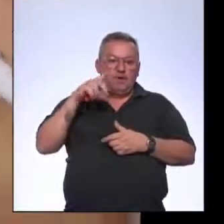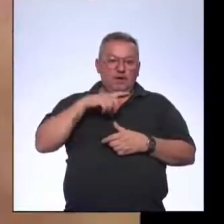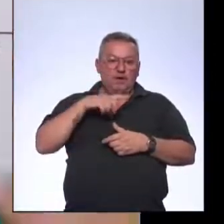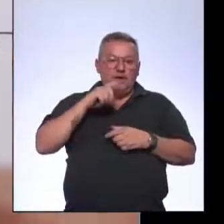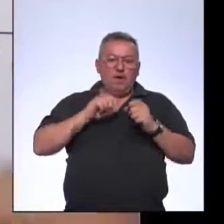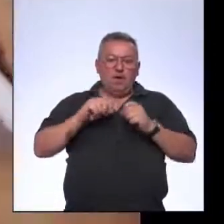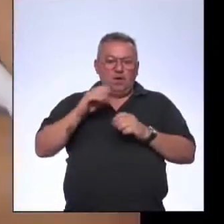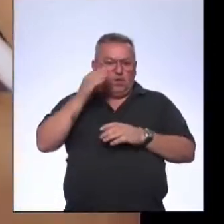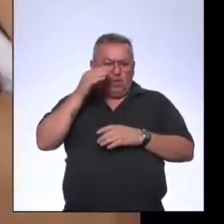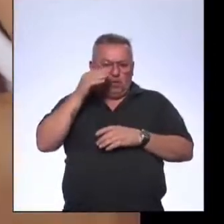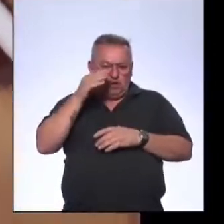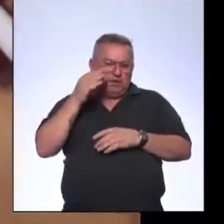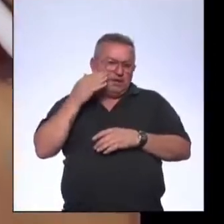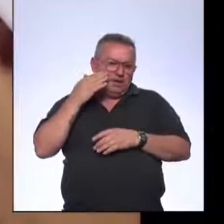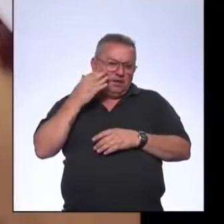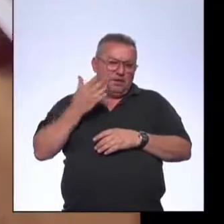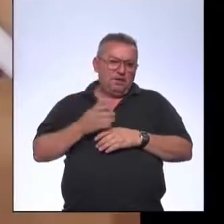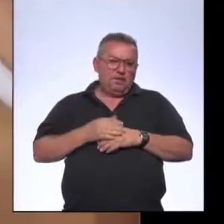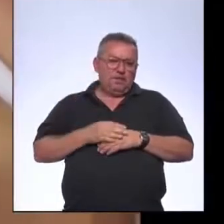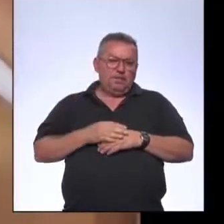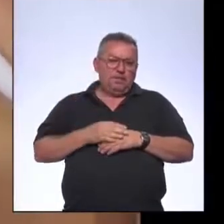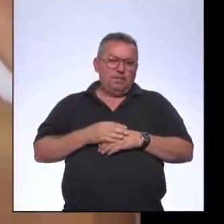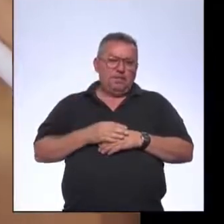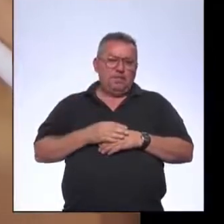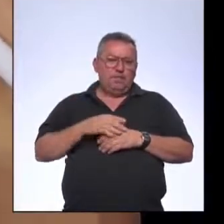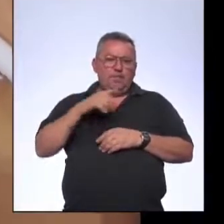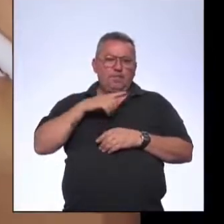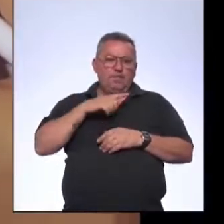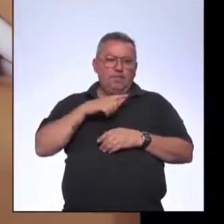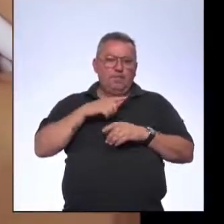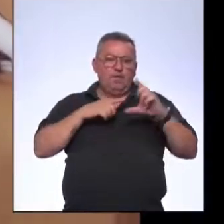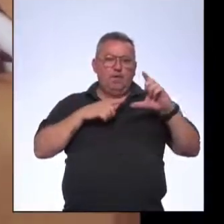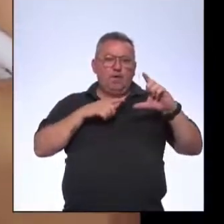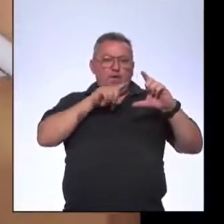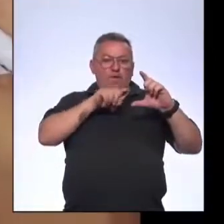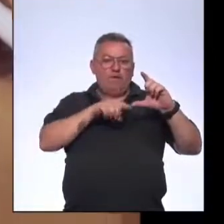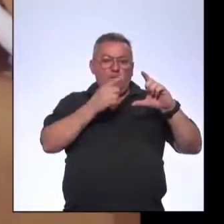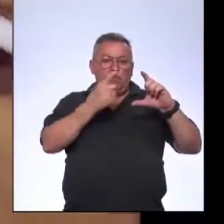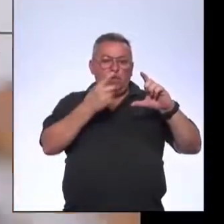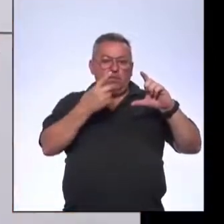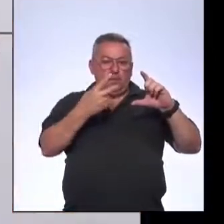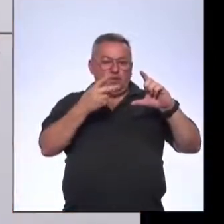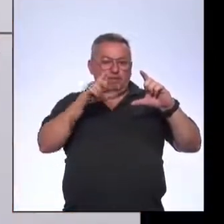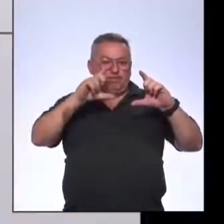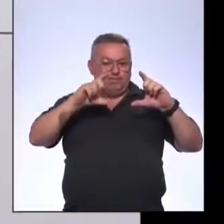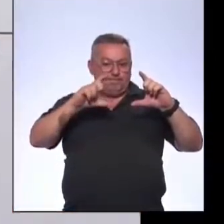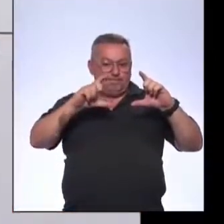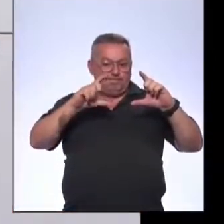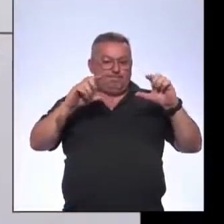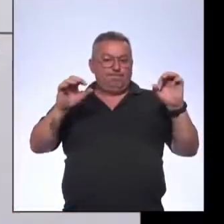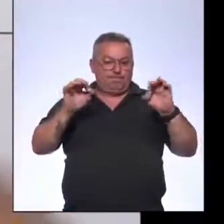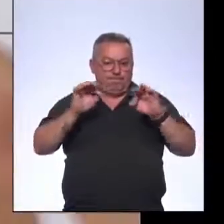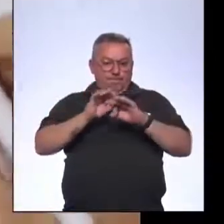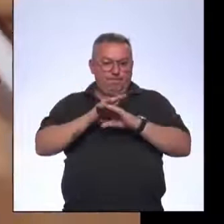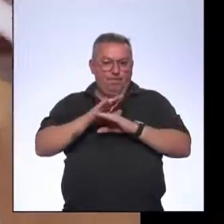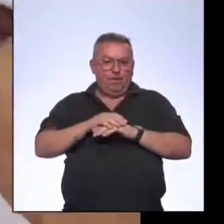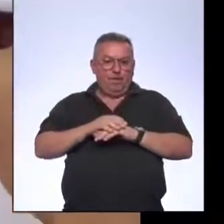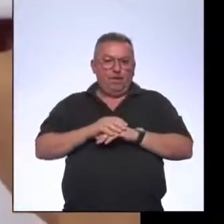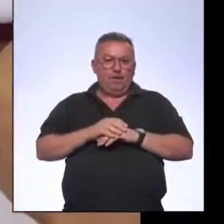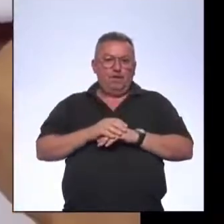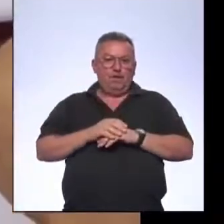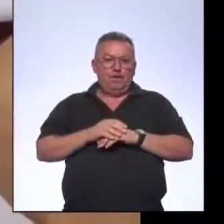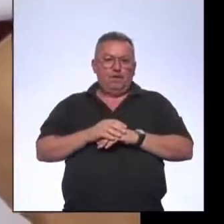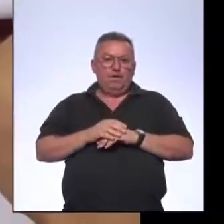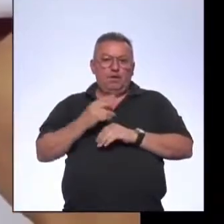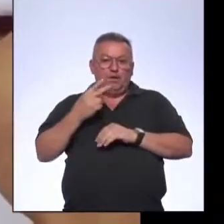tenho só por curiosidade né pensando em plano cartesiano né eu tenho aqui o ponto 1 e 2 tudo bem 2kg